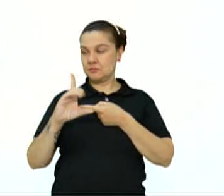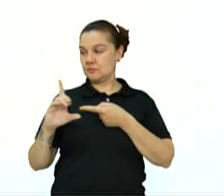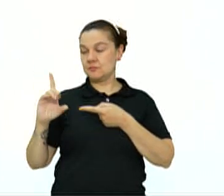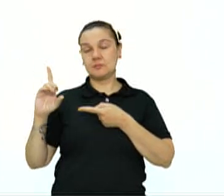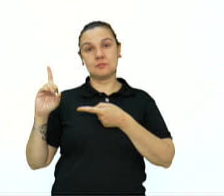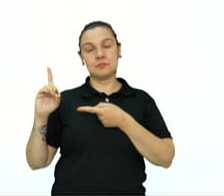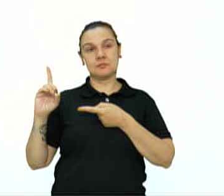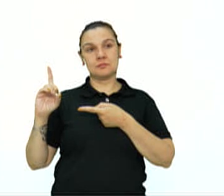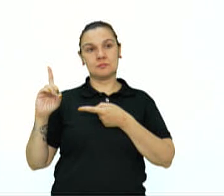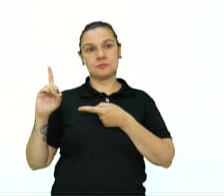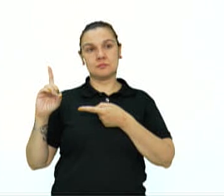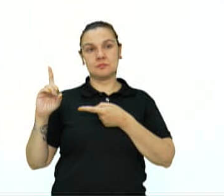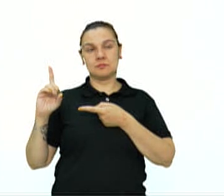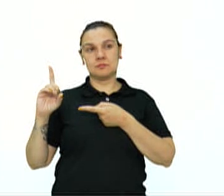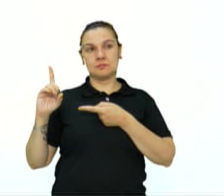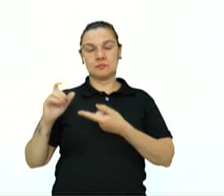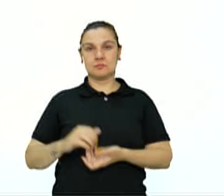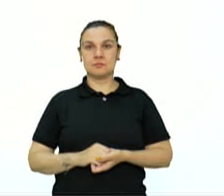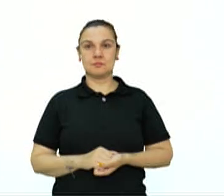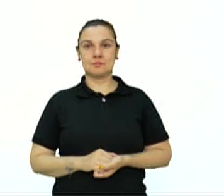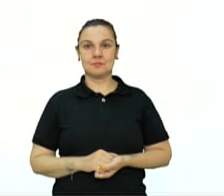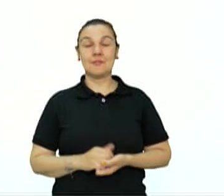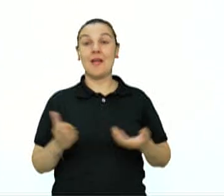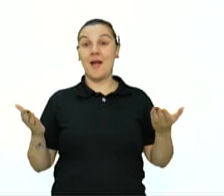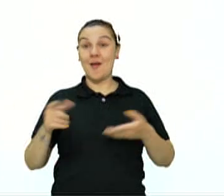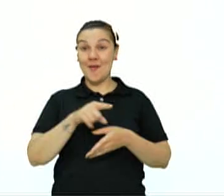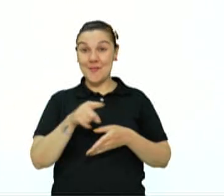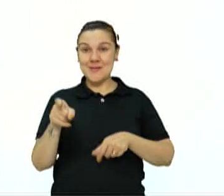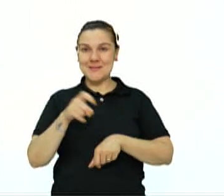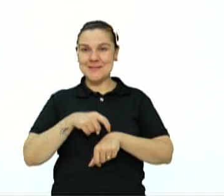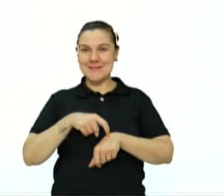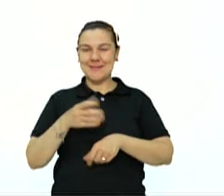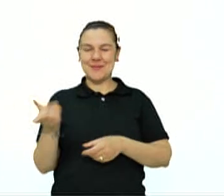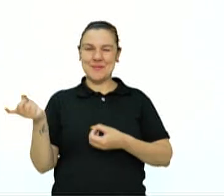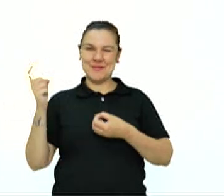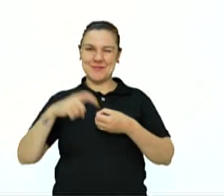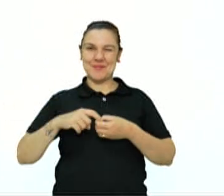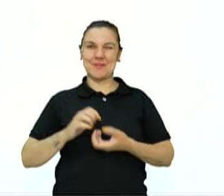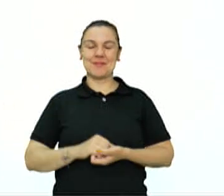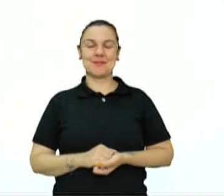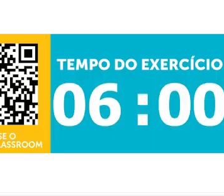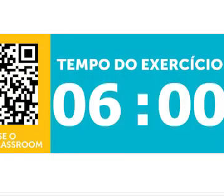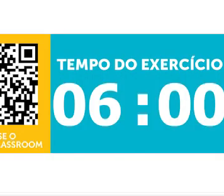Ou alternativa D, foi Lamarck e o Wallace? Agora é com vocês, gente, eu já volto.